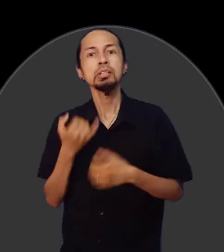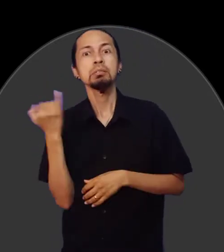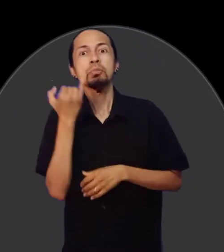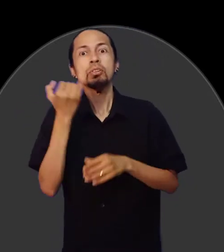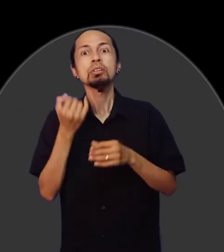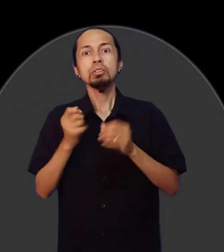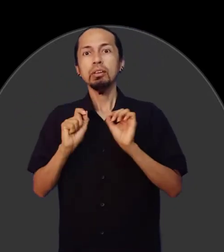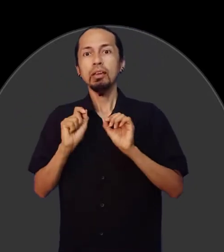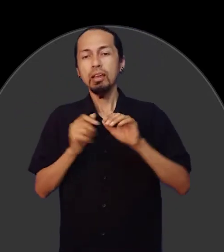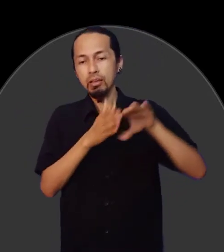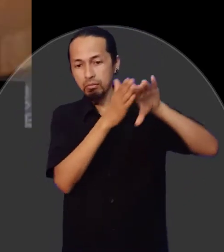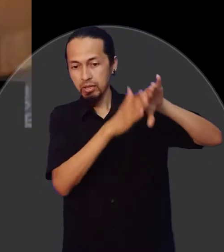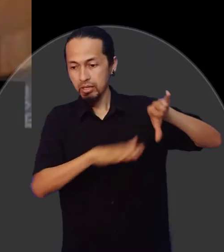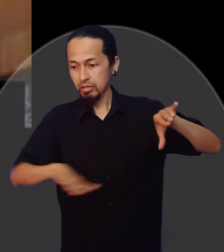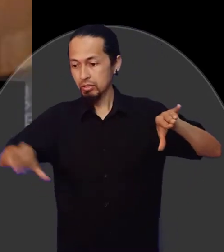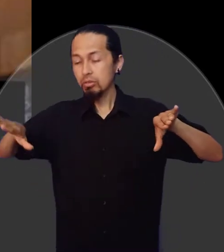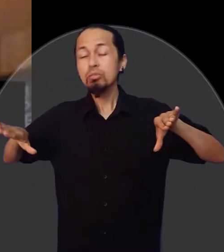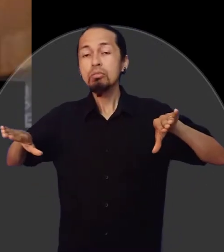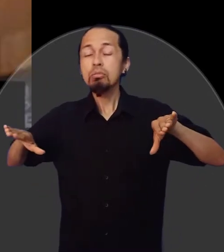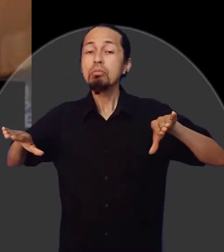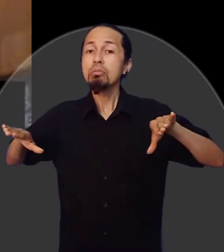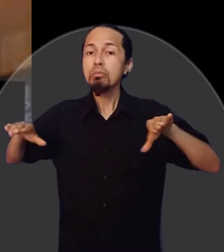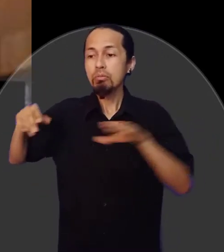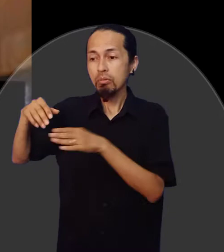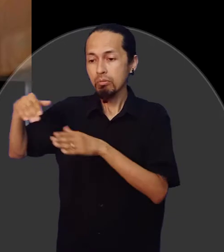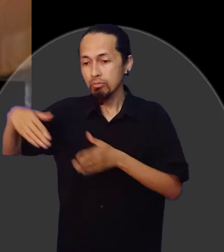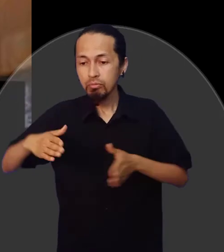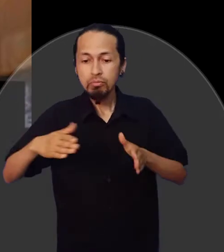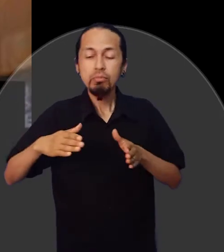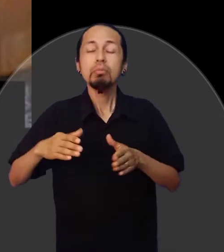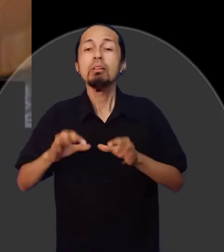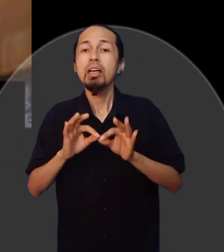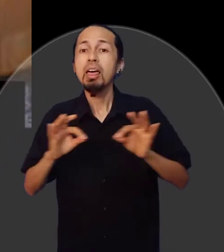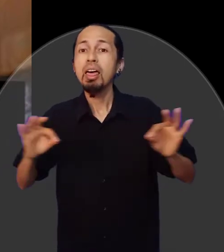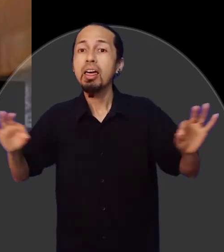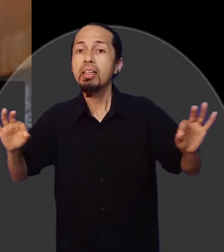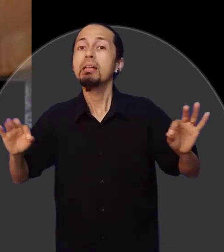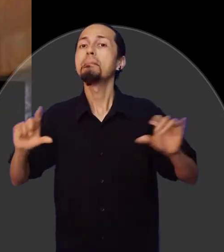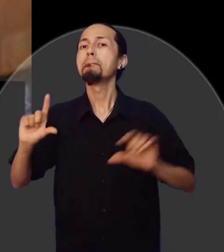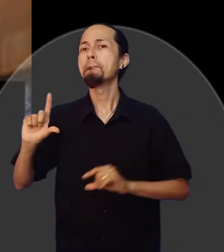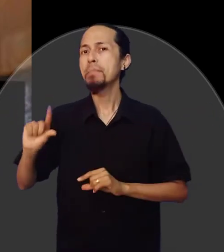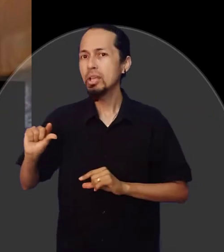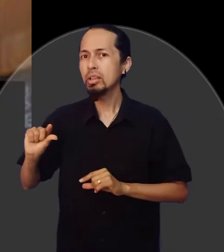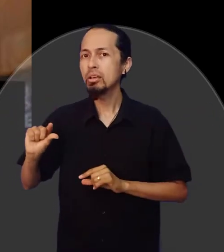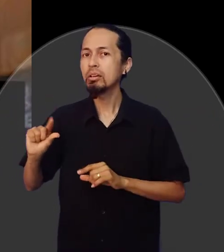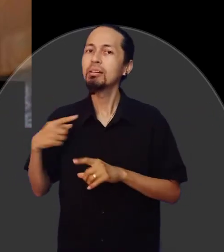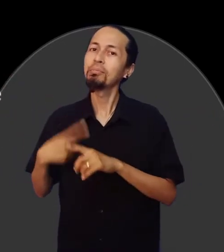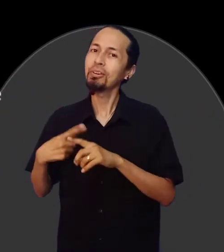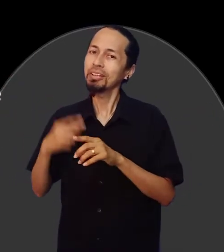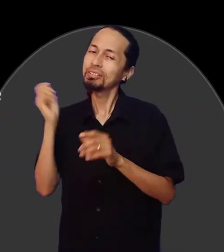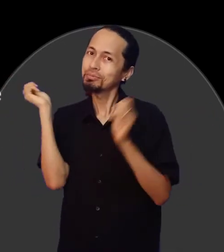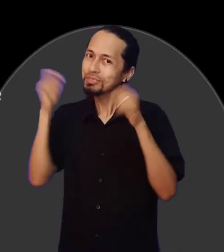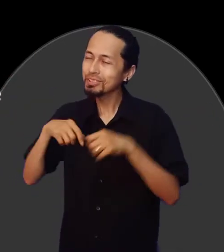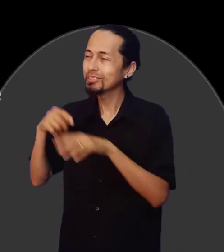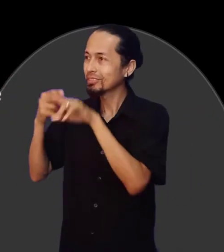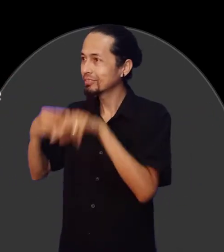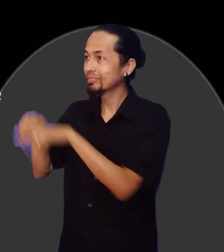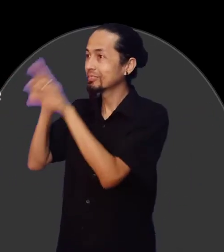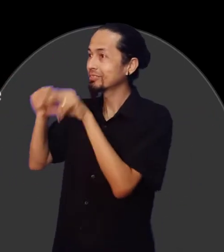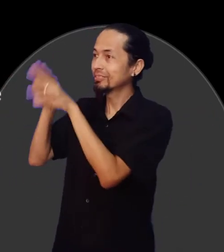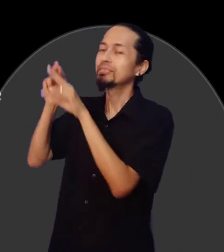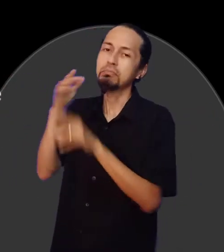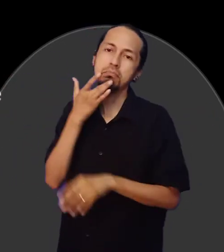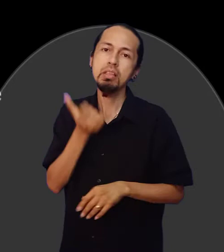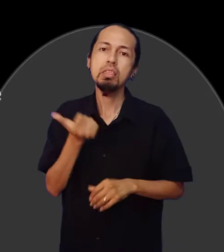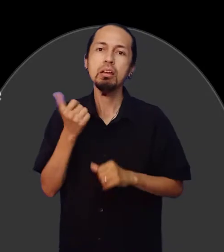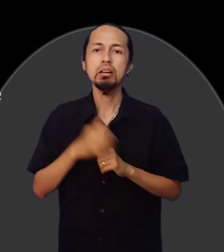com um percurso menor, para ter um tempo pequeno para conseguir percorrer a pista, para conseguir fazer a manobra mais rápida. Assim, para